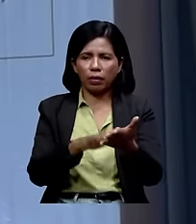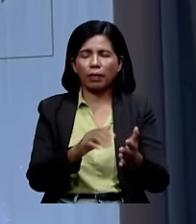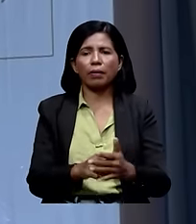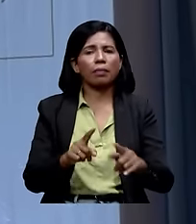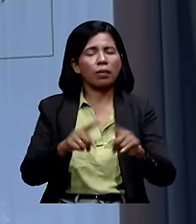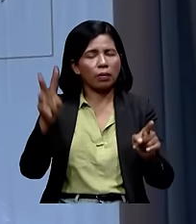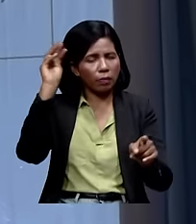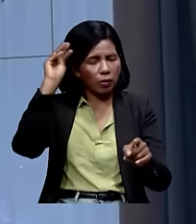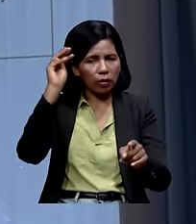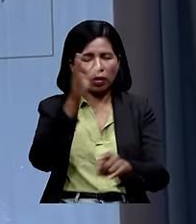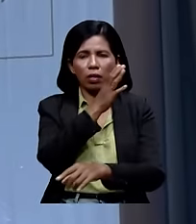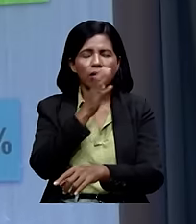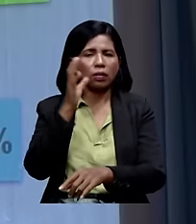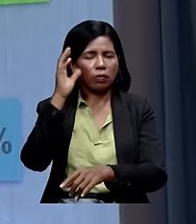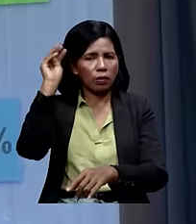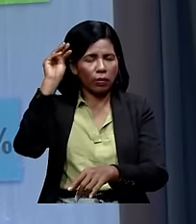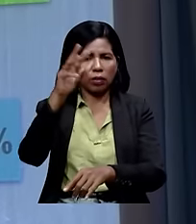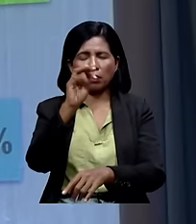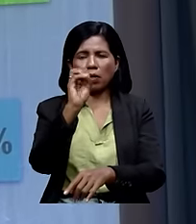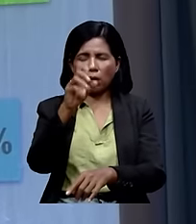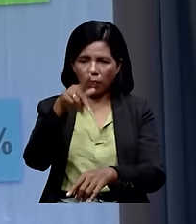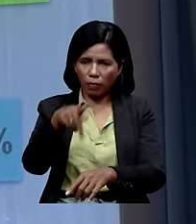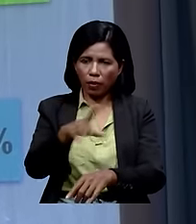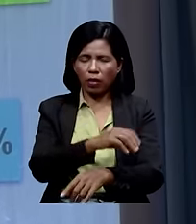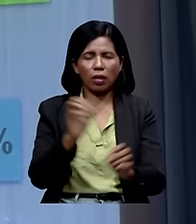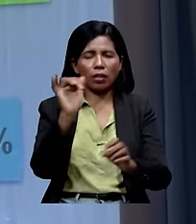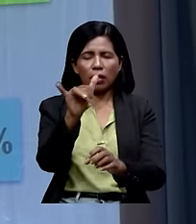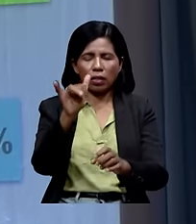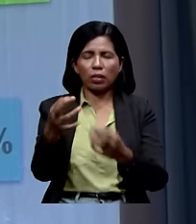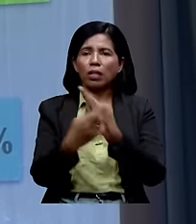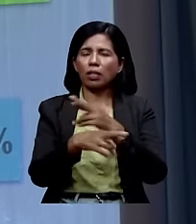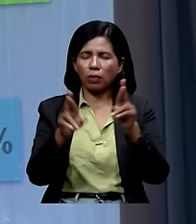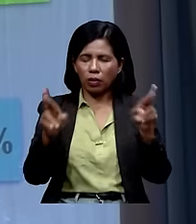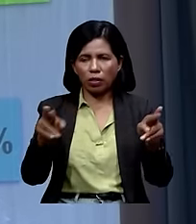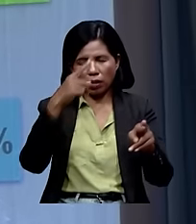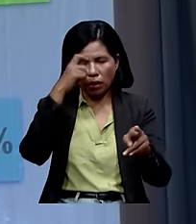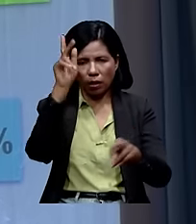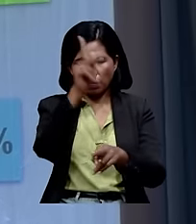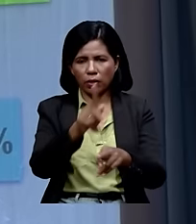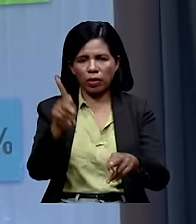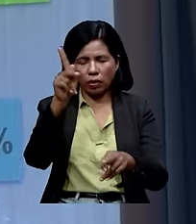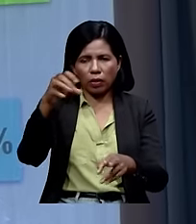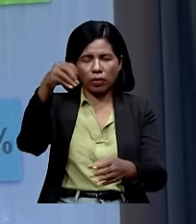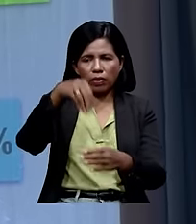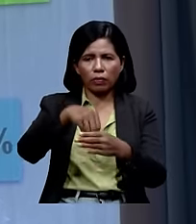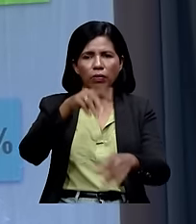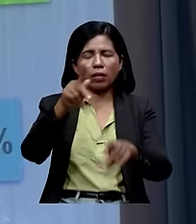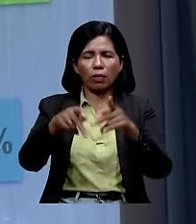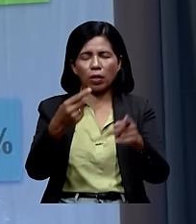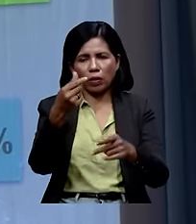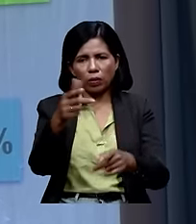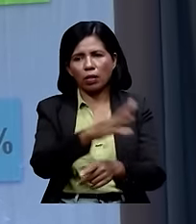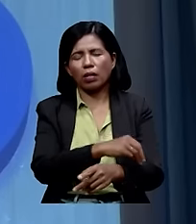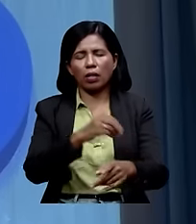bem, Ministro da Cultura no Ministro de Obras Públicas, lá concorda com o resultado refere, tam pesquisa ne envolve uma oituandete,